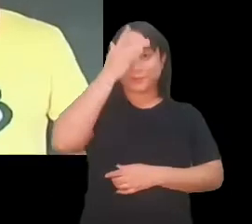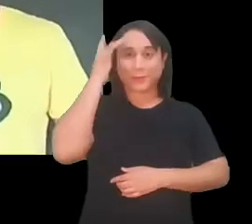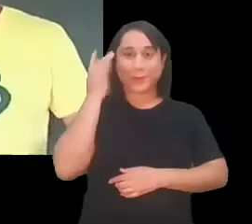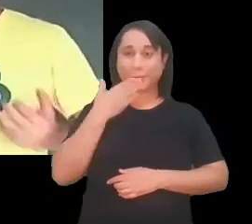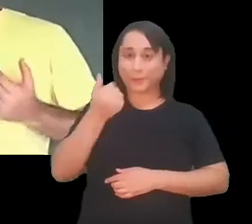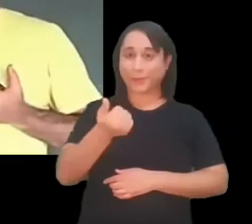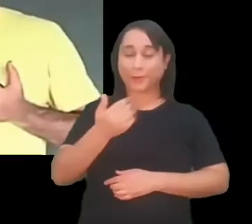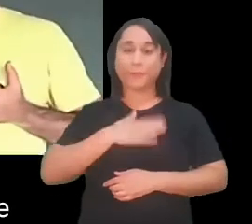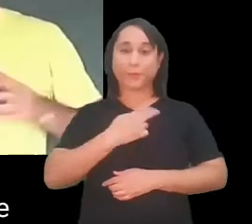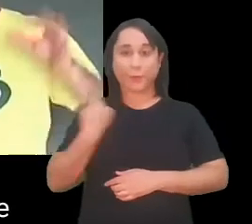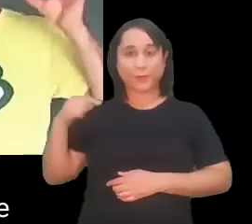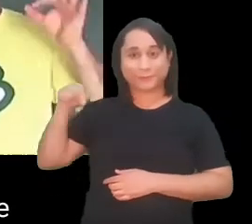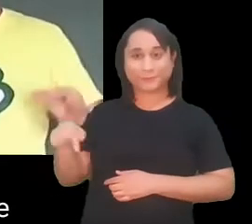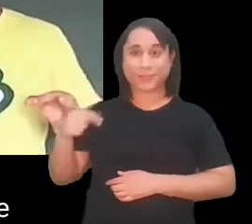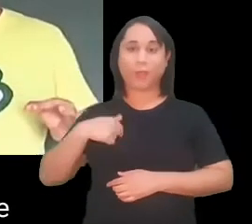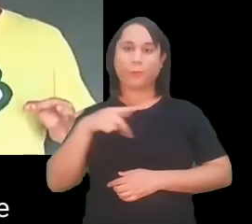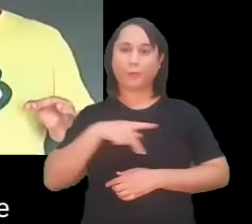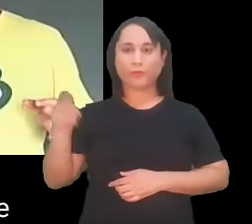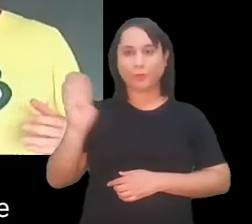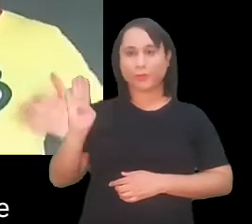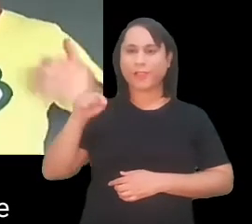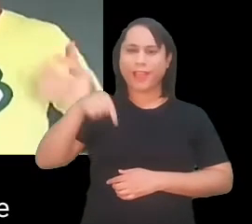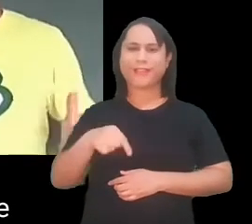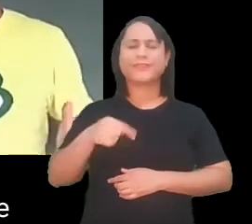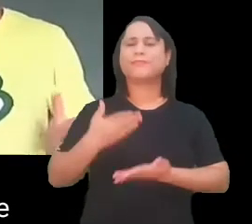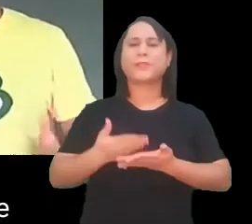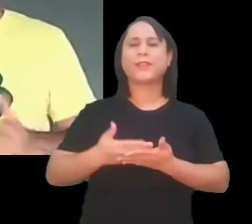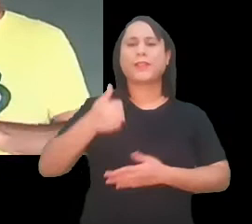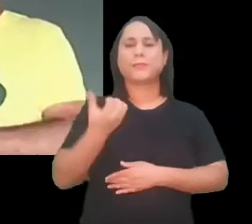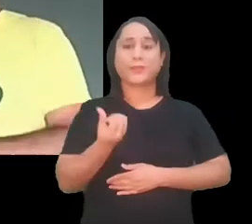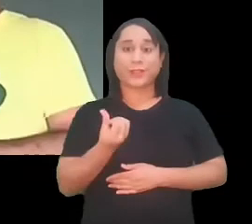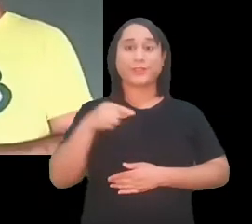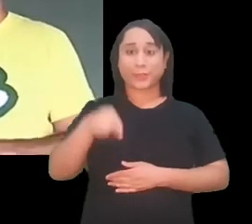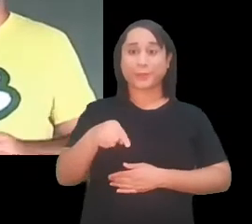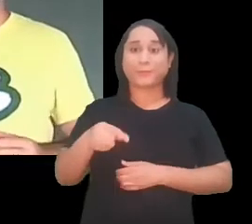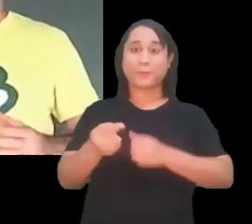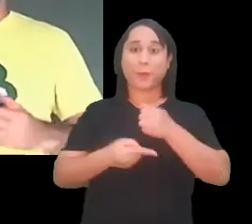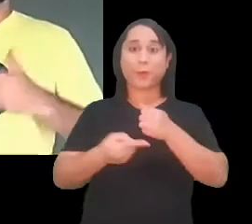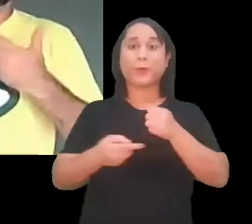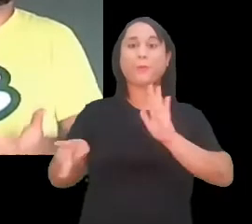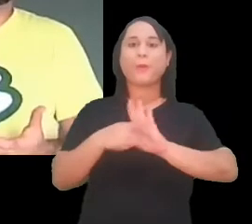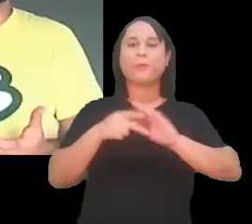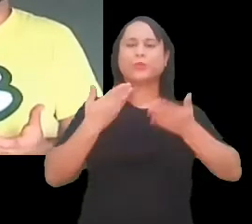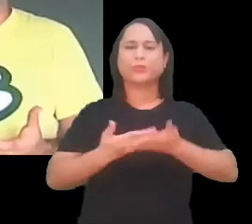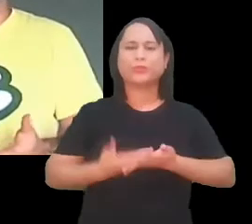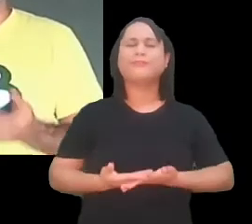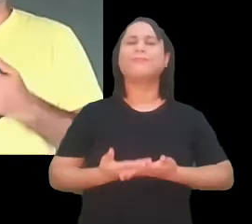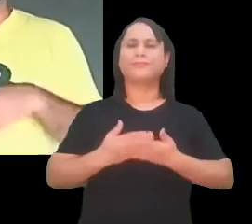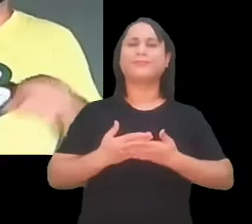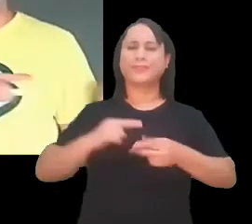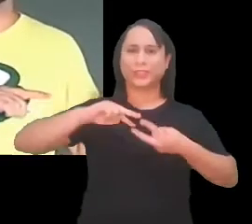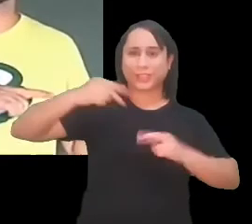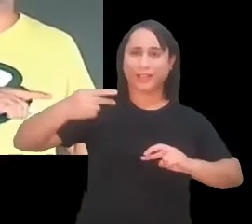Olá pessoal, tudo bem? Eu me chamo Guilherme, eu sou professor de Biologia e essa é a nossa 16ª aula do módulo de Genética. A gente vai dar continuidade a um